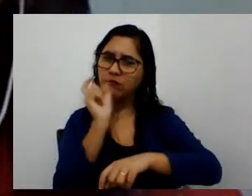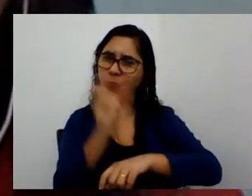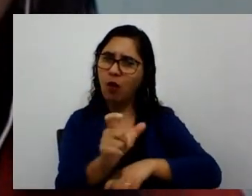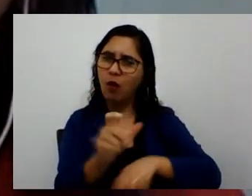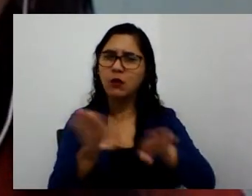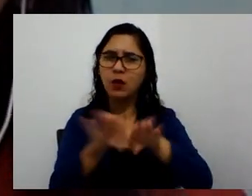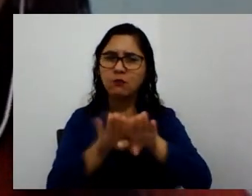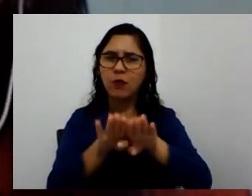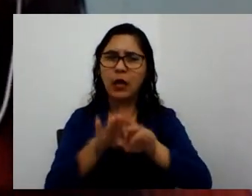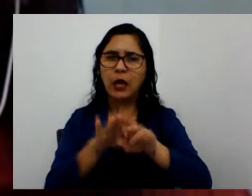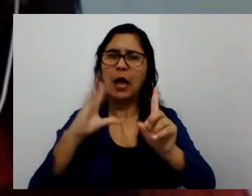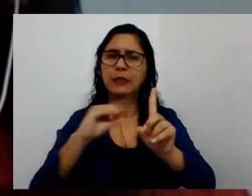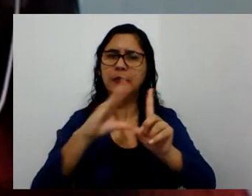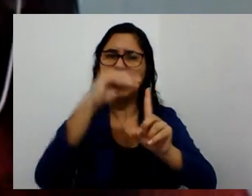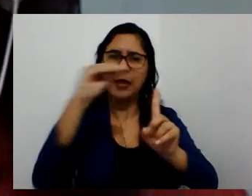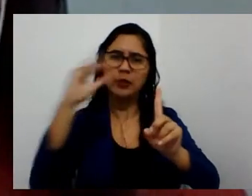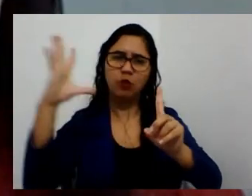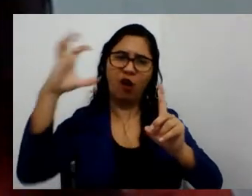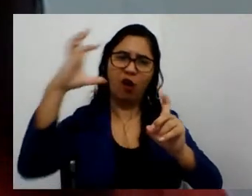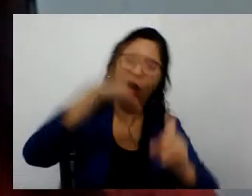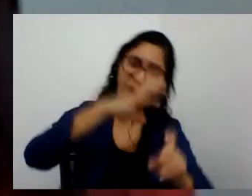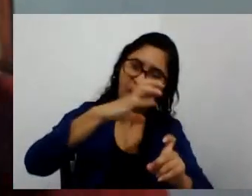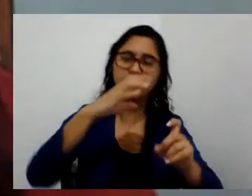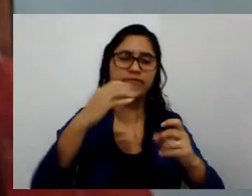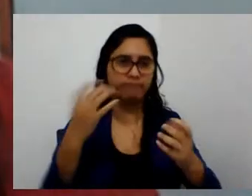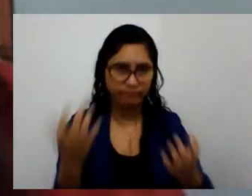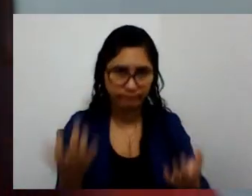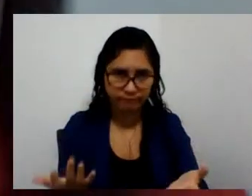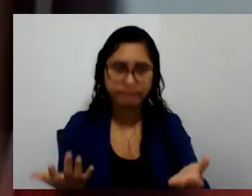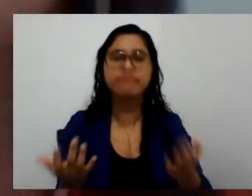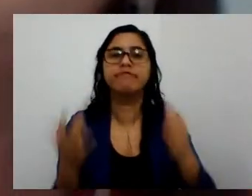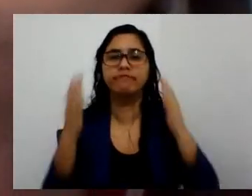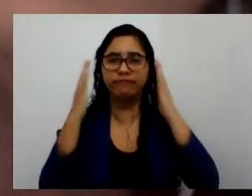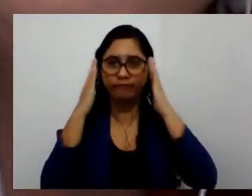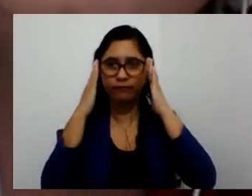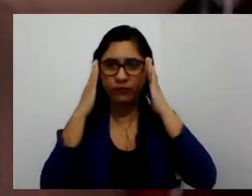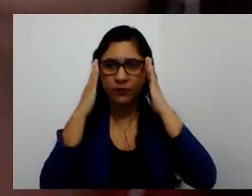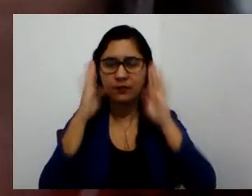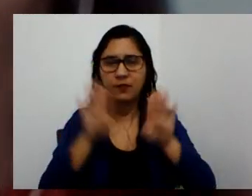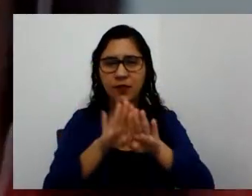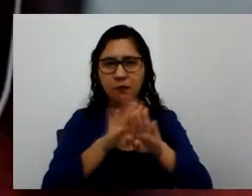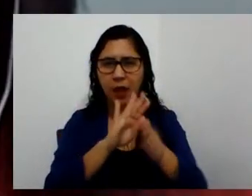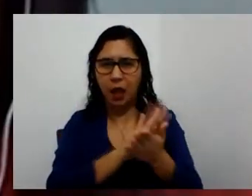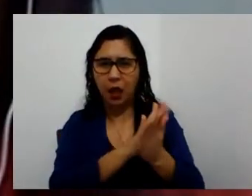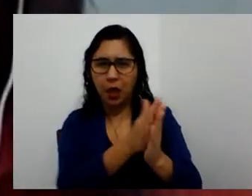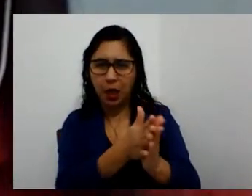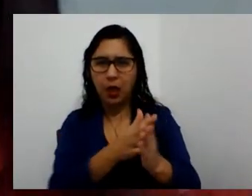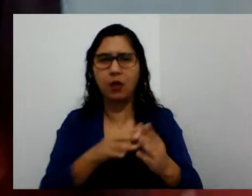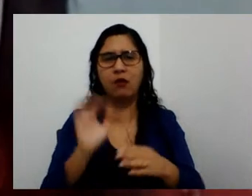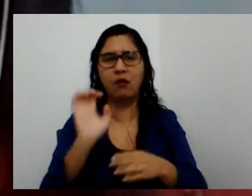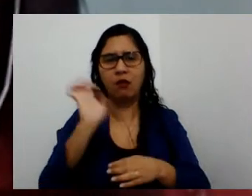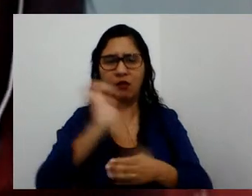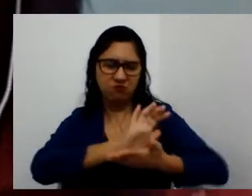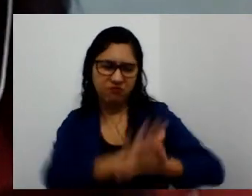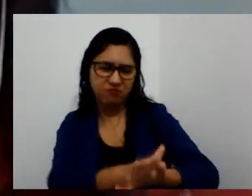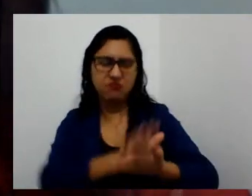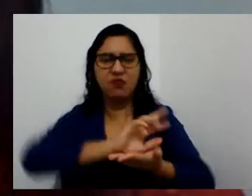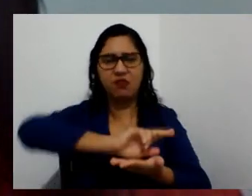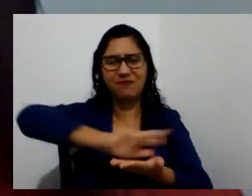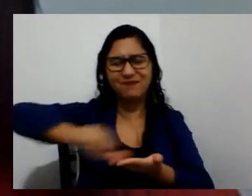como assédio. Então, a xenofobia, a homofobia, vai muito